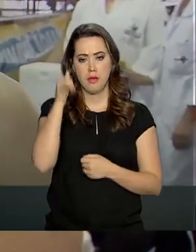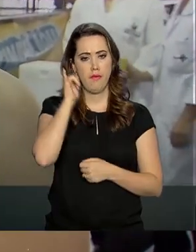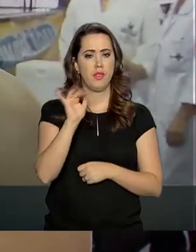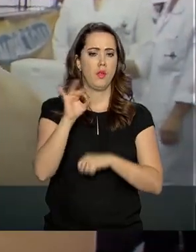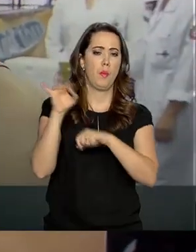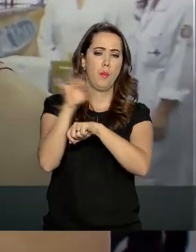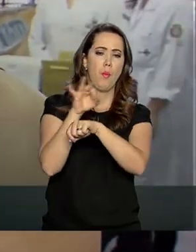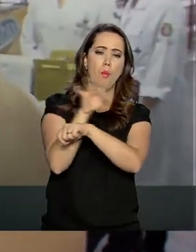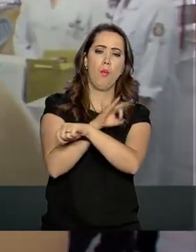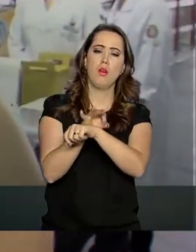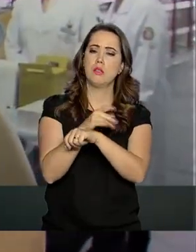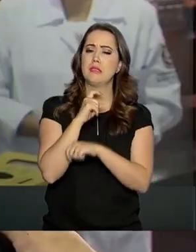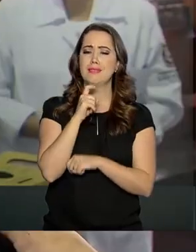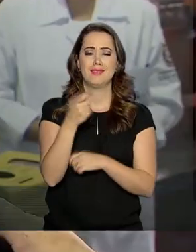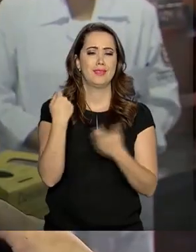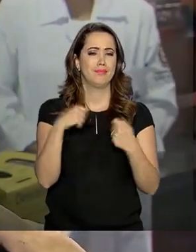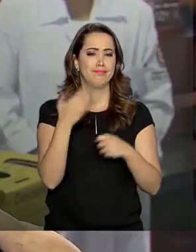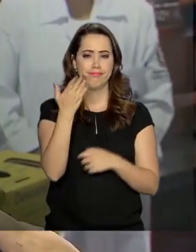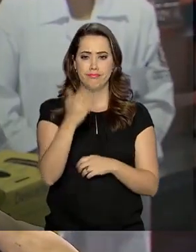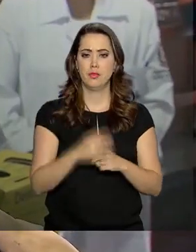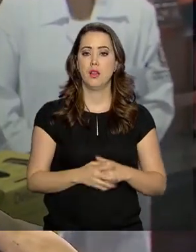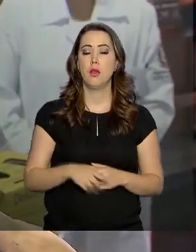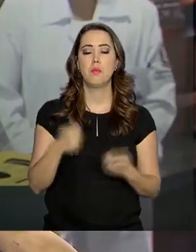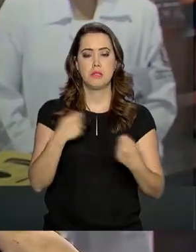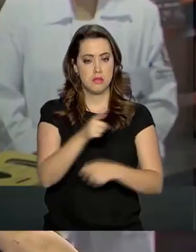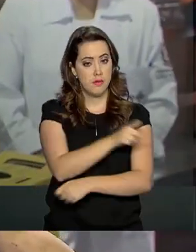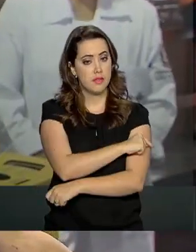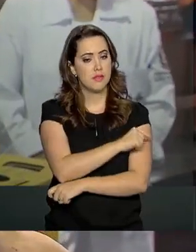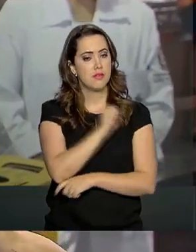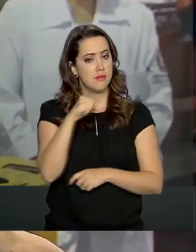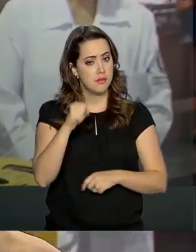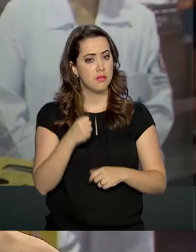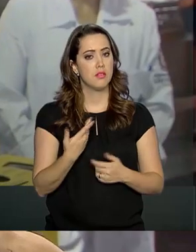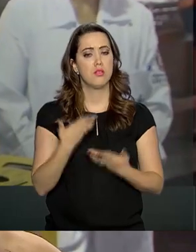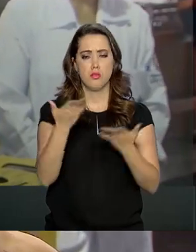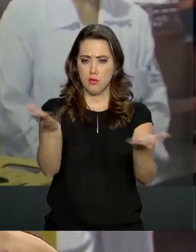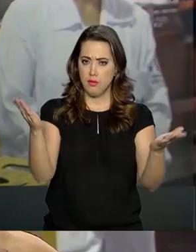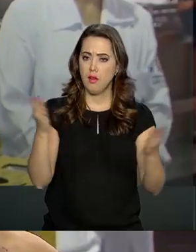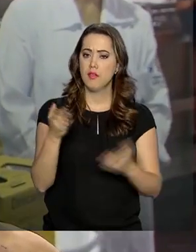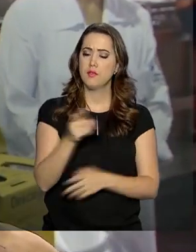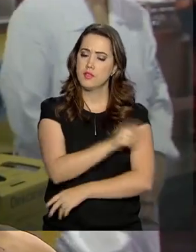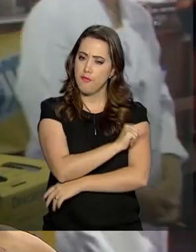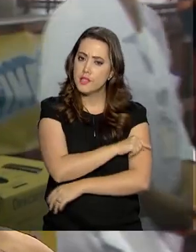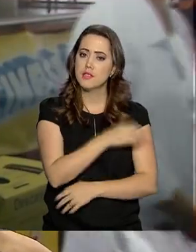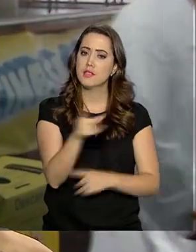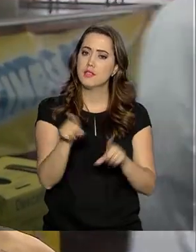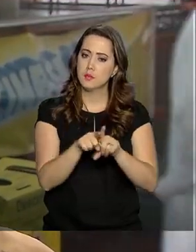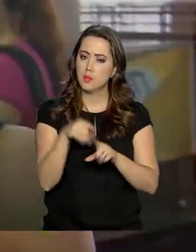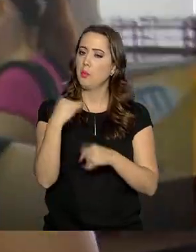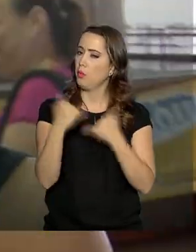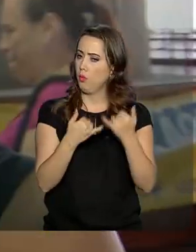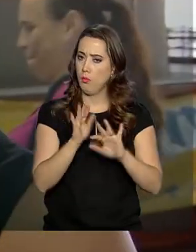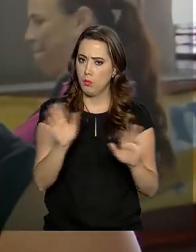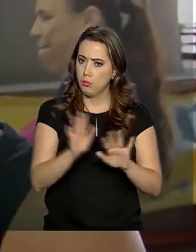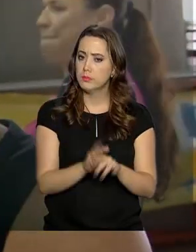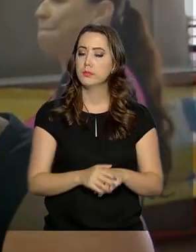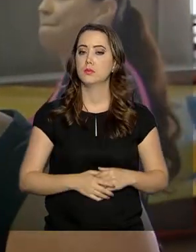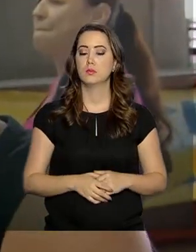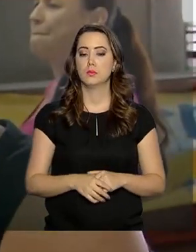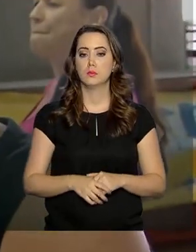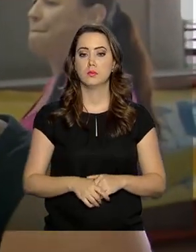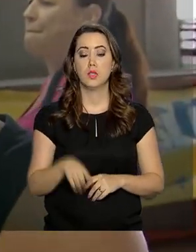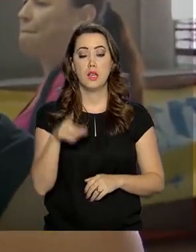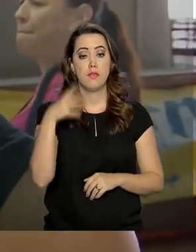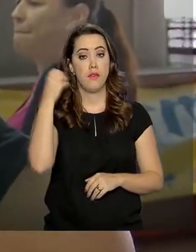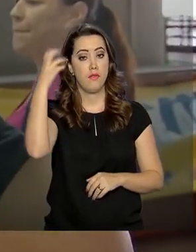né? Que essa doença ninguém merece. Ah, toma a vacina mesmo. Tome, gente, que não é, acho que não é brincadeira mesmo, não, né? Hugo vai viajar para o